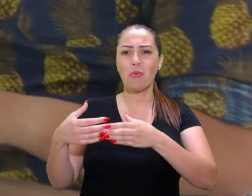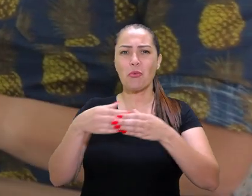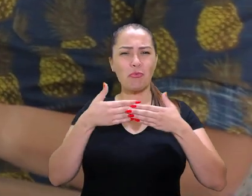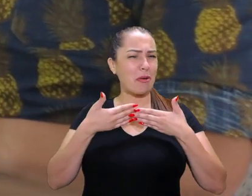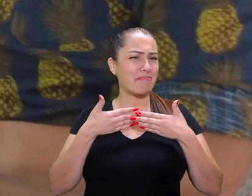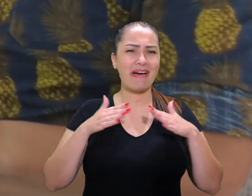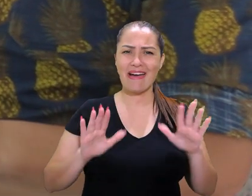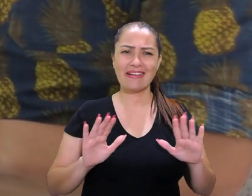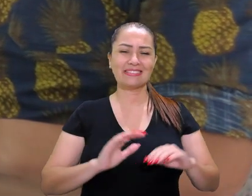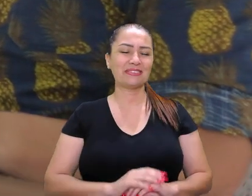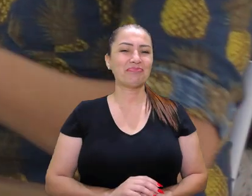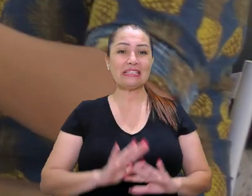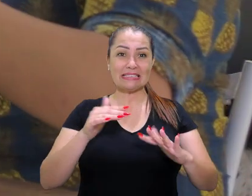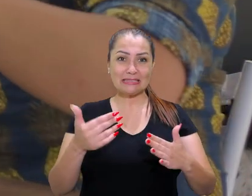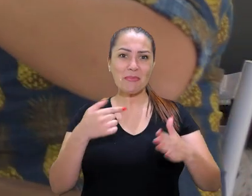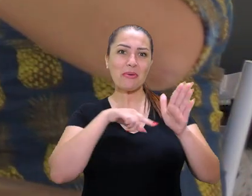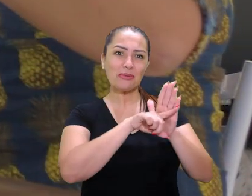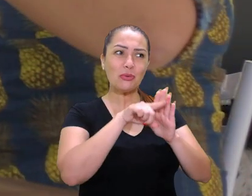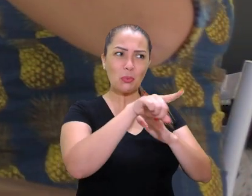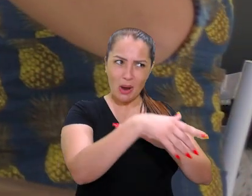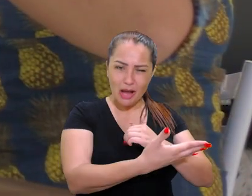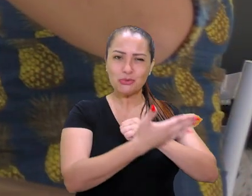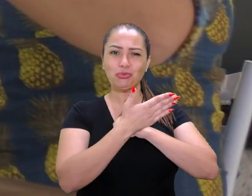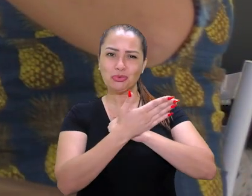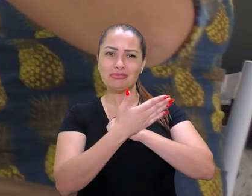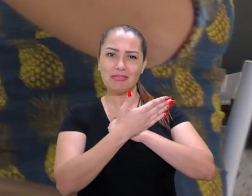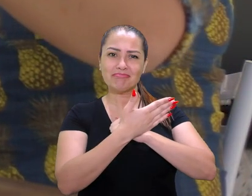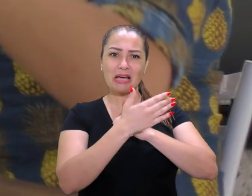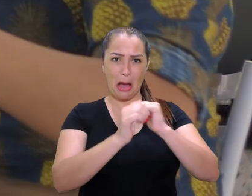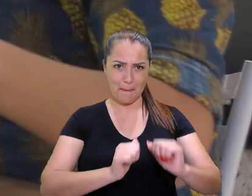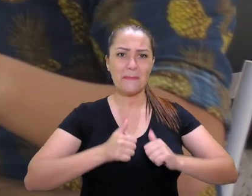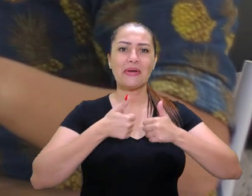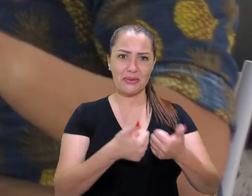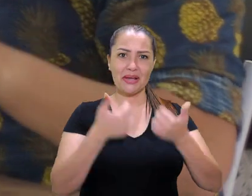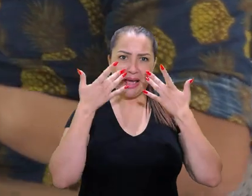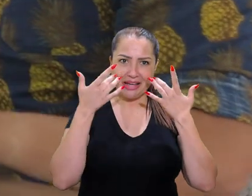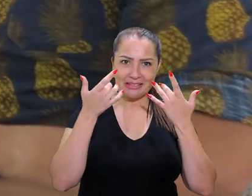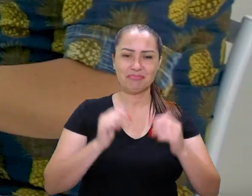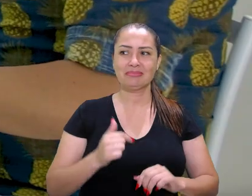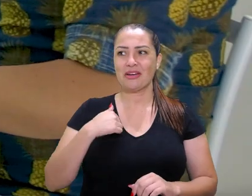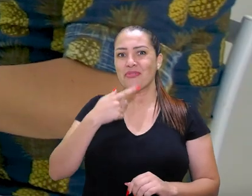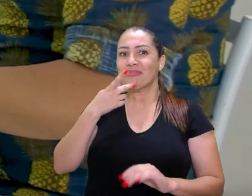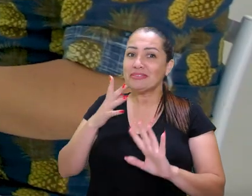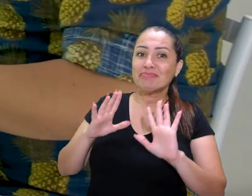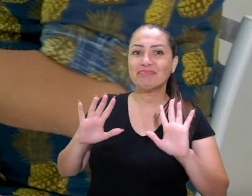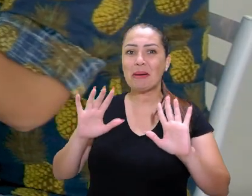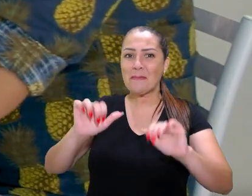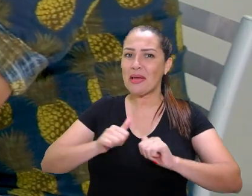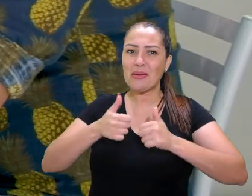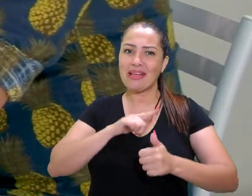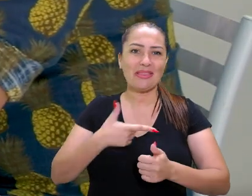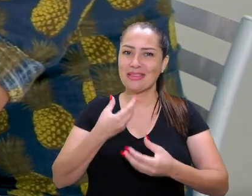né? Aí eles disseram assim, mas você nos ajuda então a melhorar esse espetáculo? Eu me lembro que eu falei assim, olha, melhorar